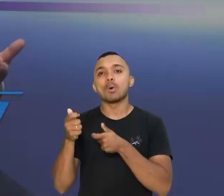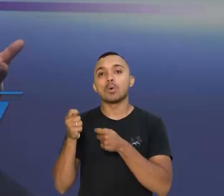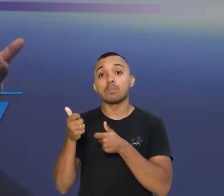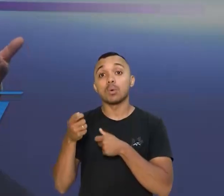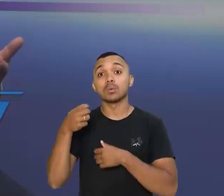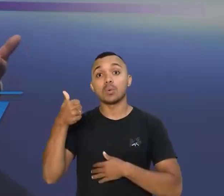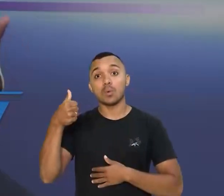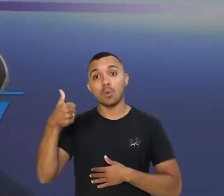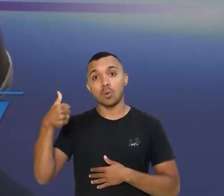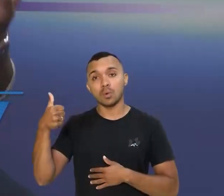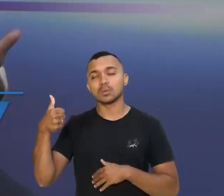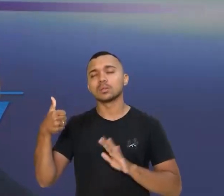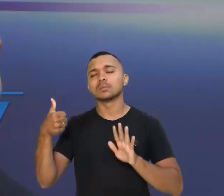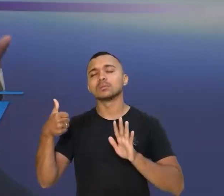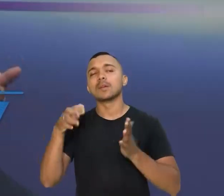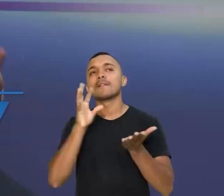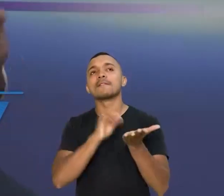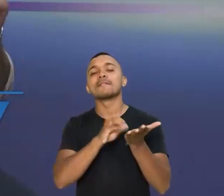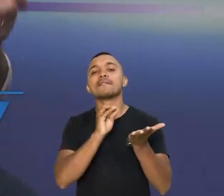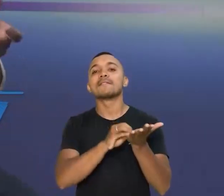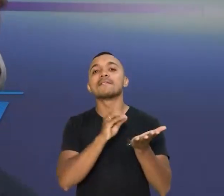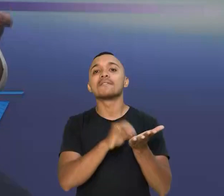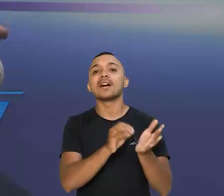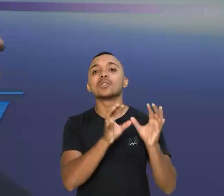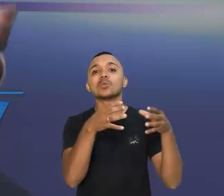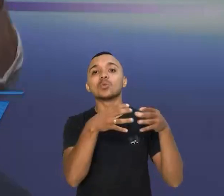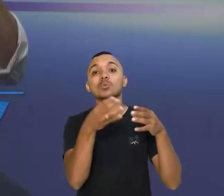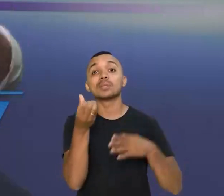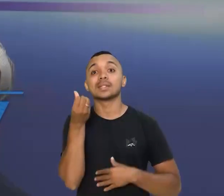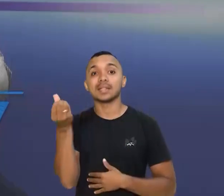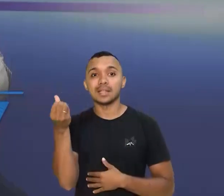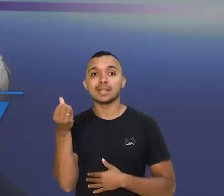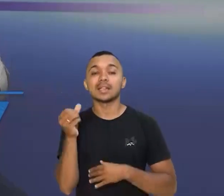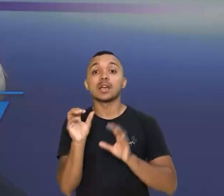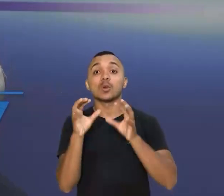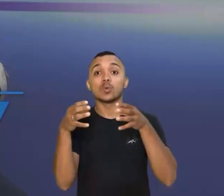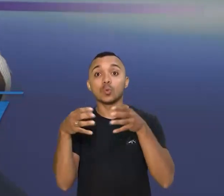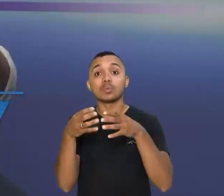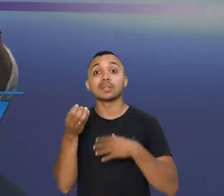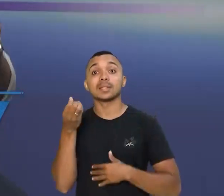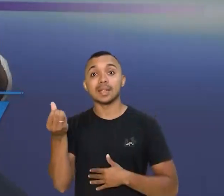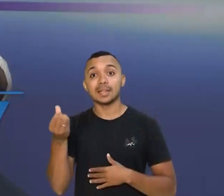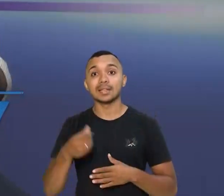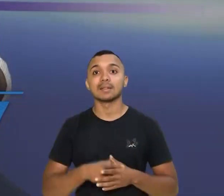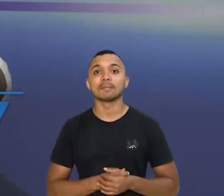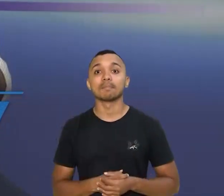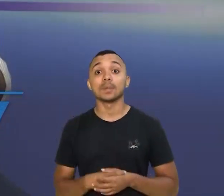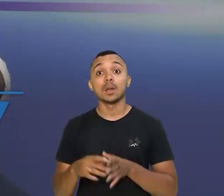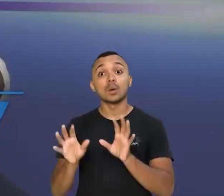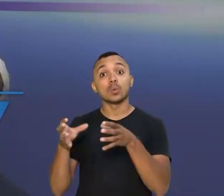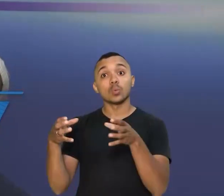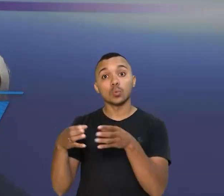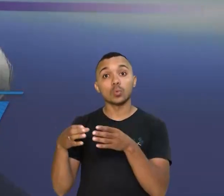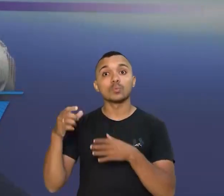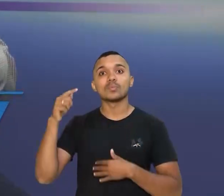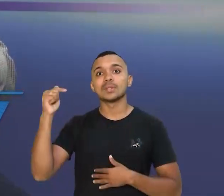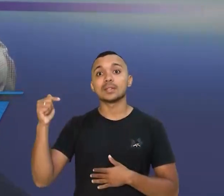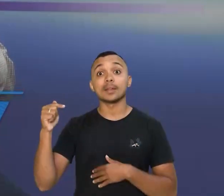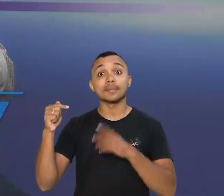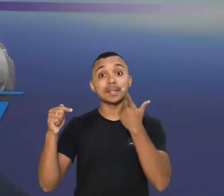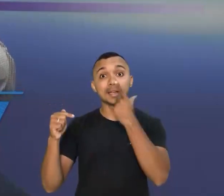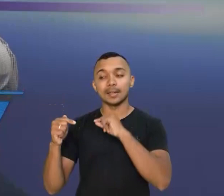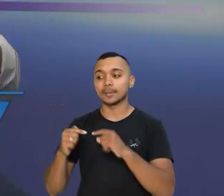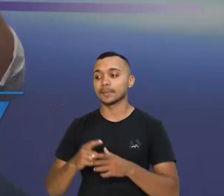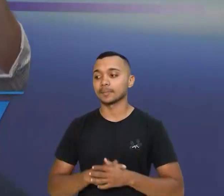E finalmente, não, ainda tem o grupo 6, a Portuguesa Carioca, 13 pontos. E no grupo 7, aí sim...